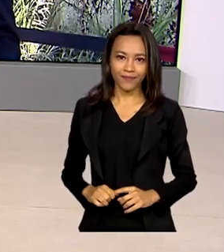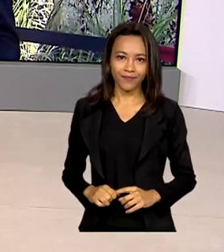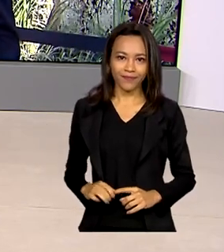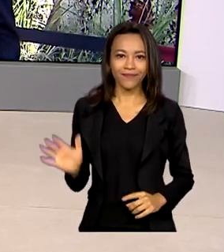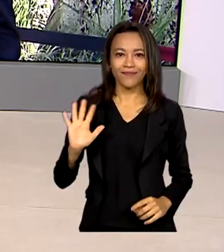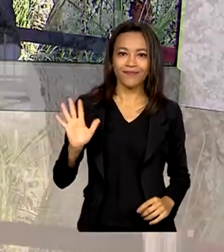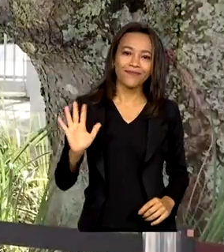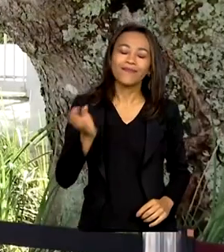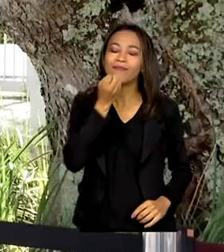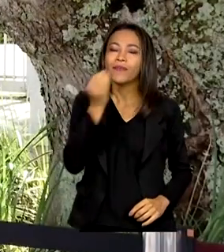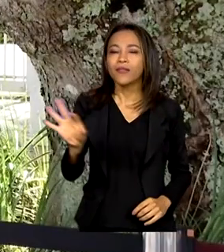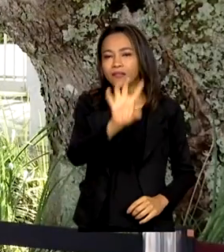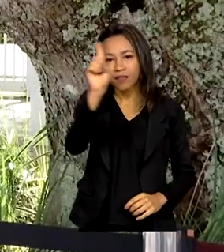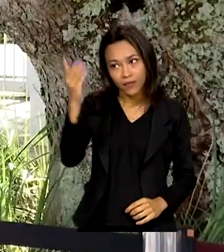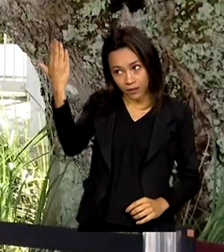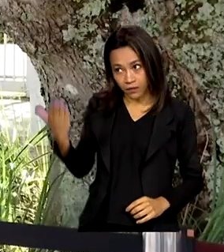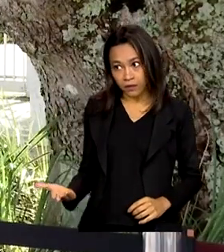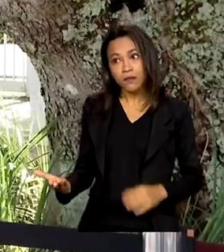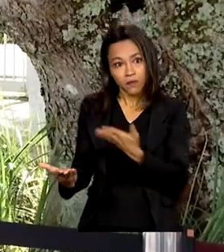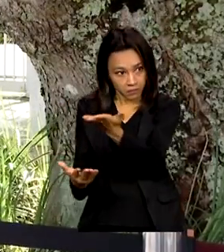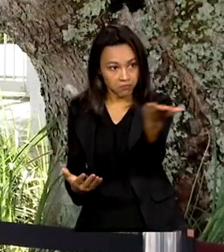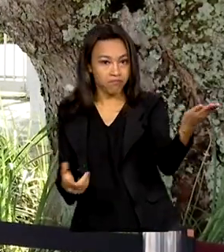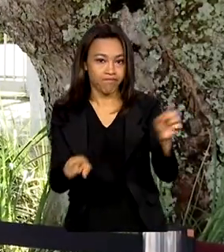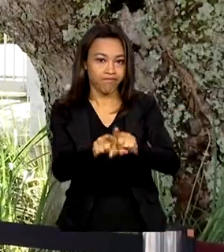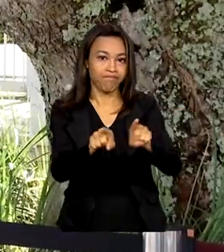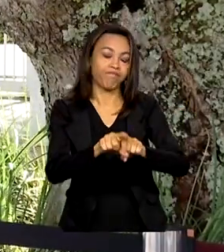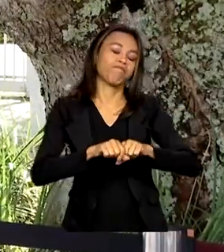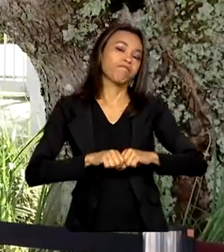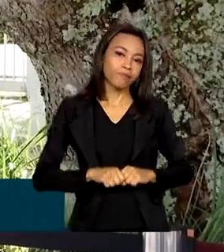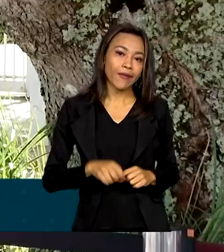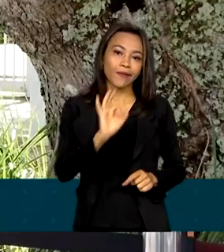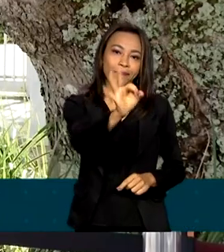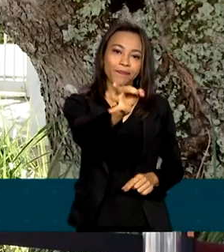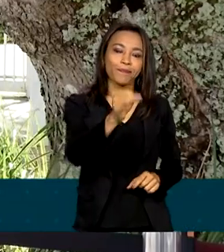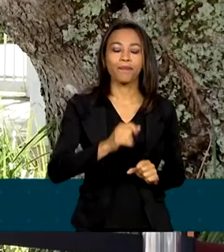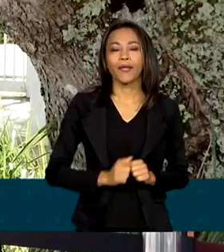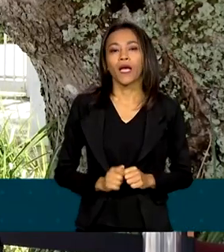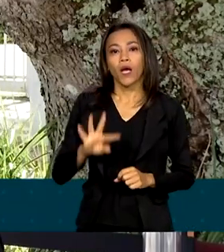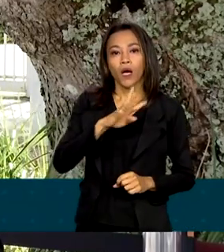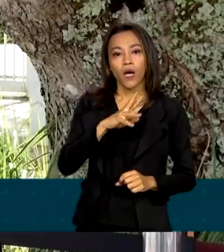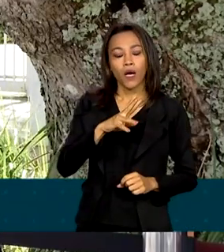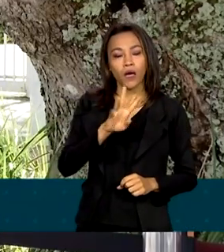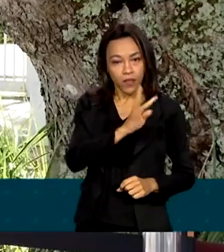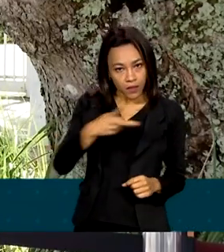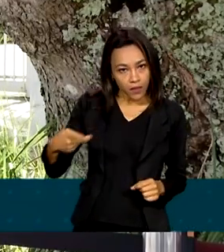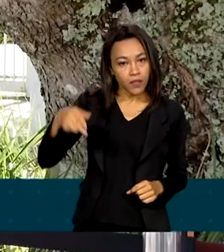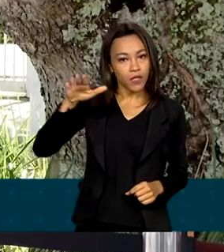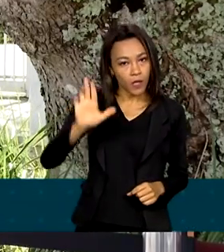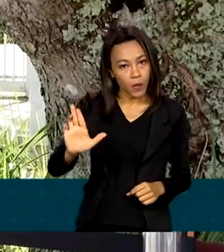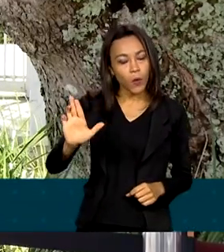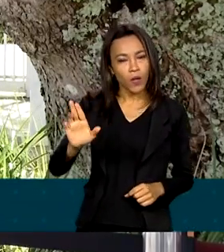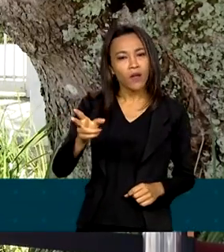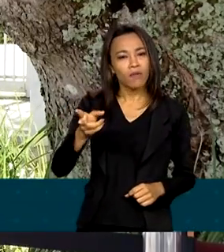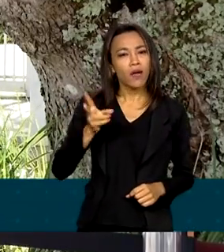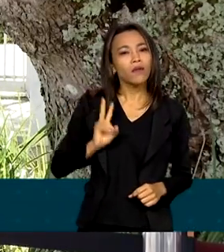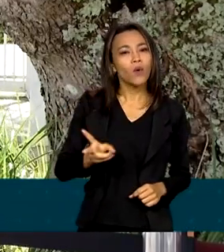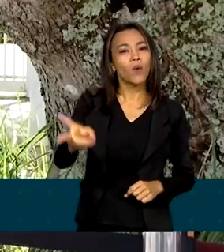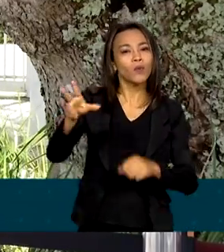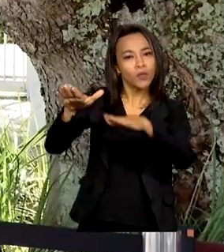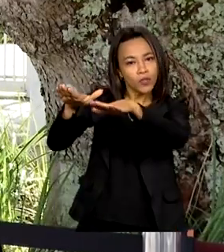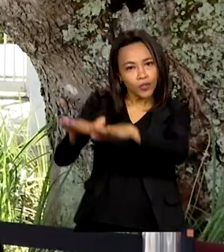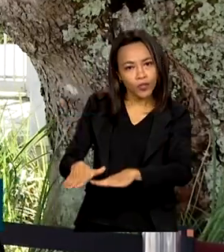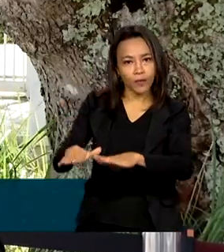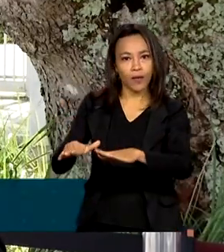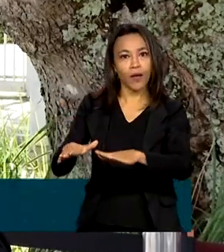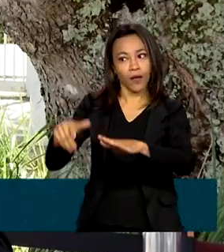Olá Vanessa bom dia para você e bom dia a todos É isso mesmo presidente Lula Lula deve permanecer parte da manhã aqui